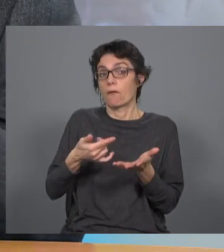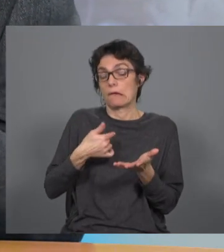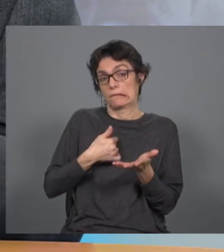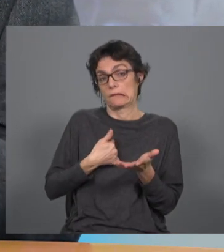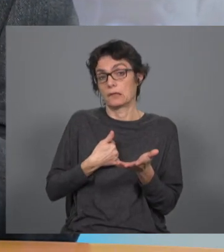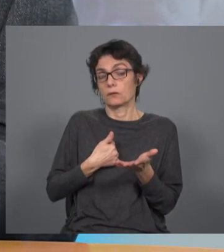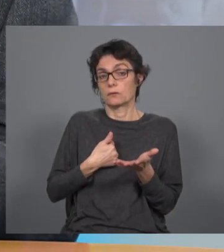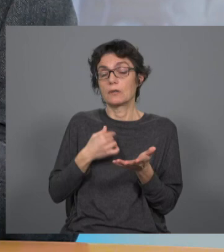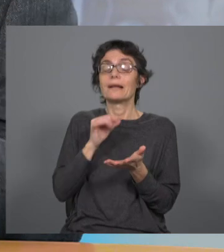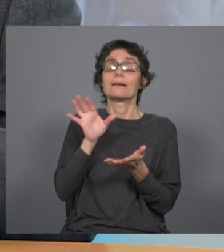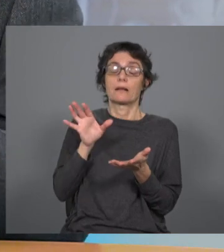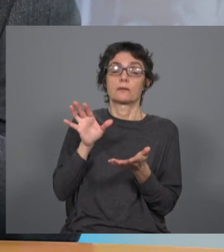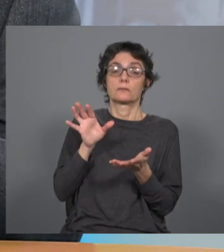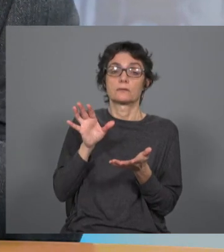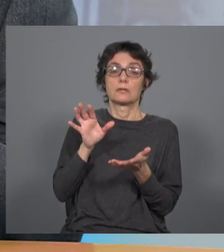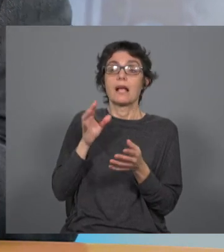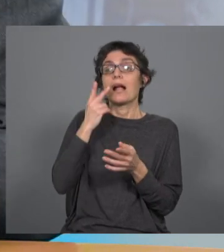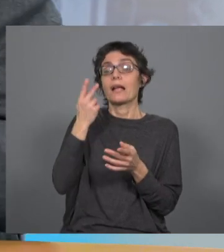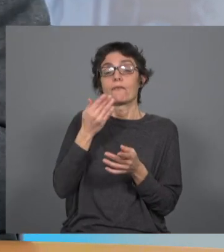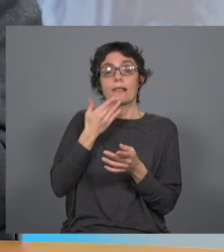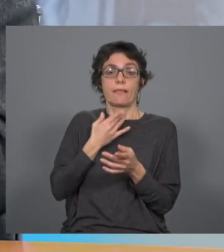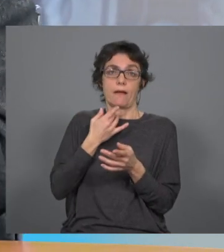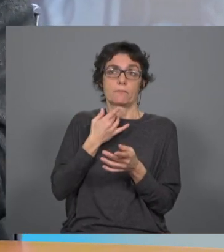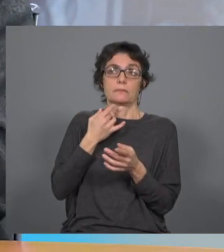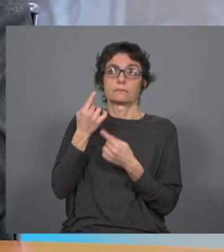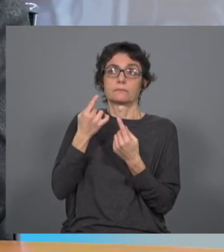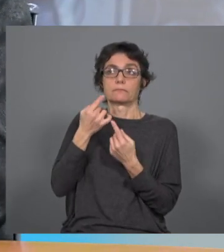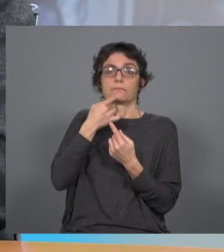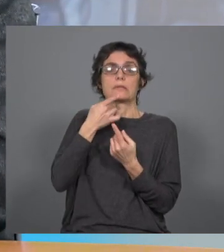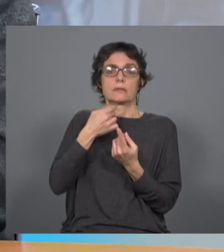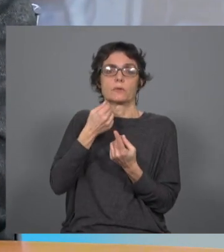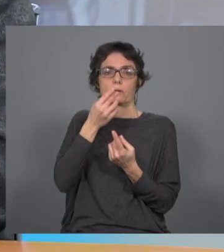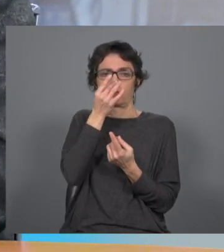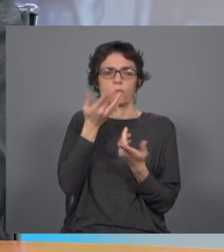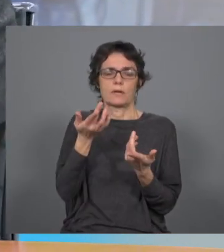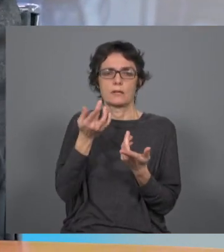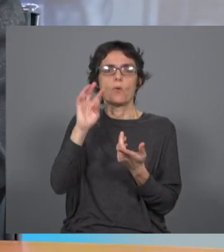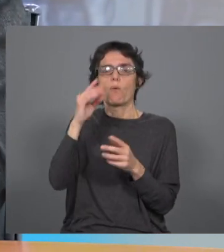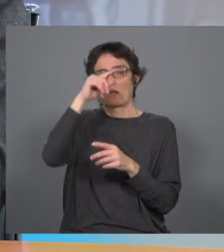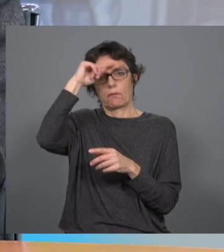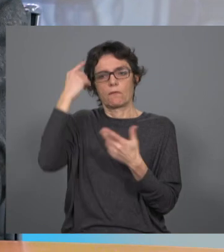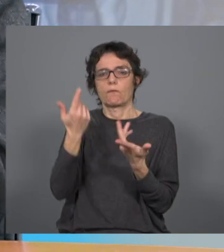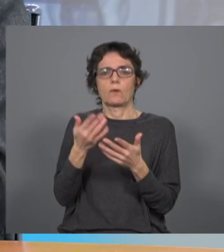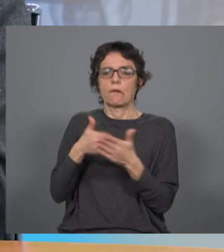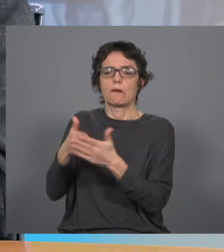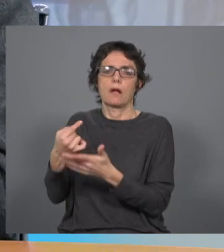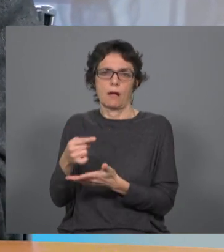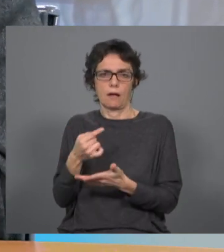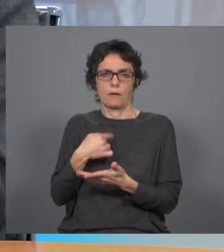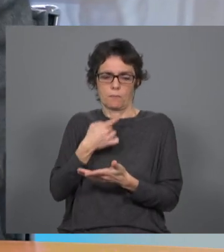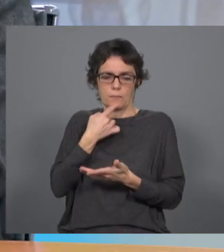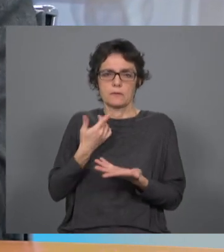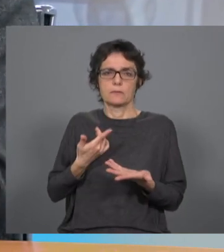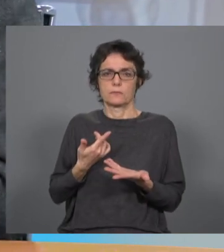que a vida me oferece, ou que me provoca, que isso necessariamente é substitutivo do contexto celebrativo. Pelo contrário. Às vezes